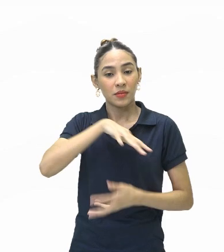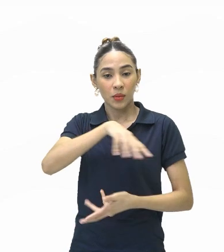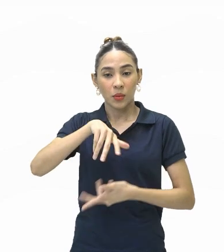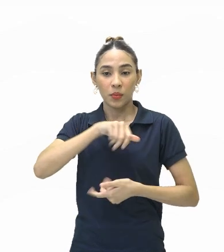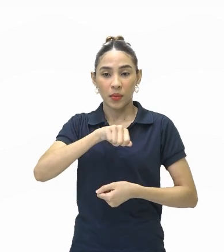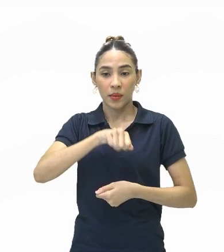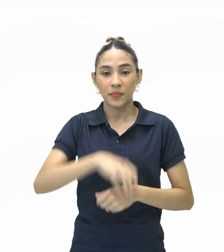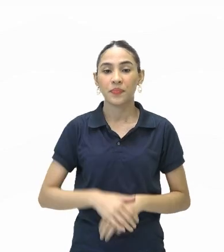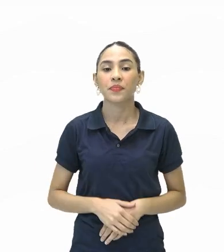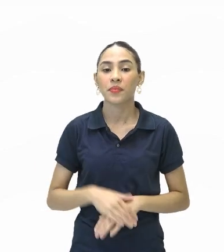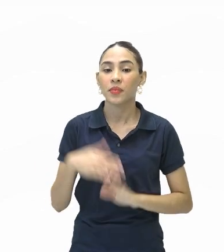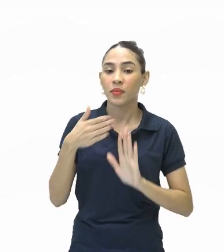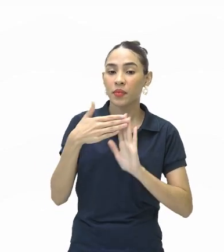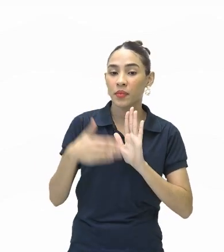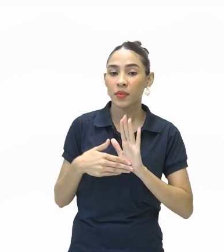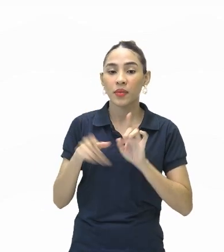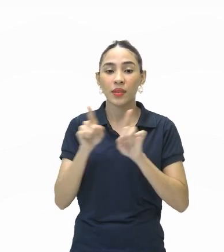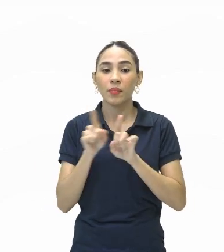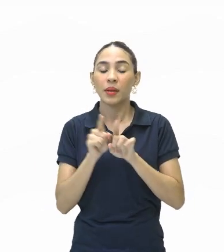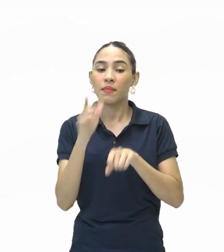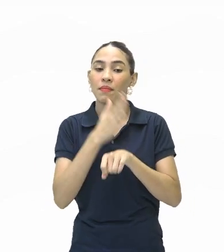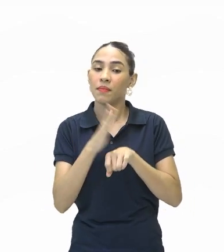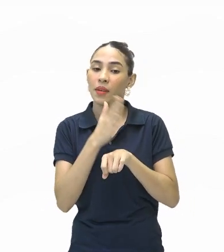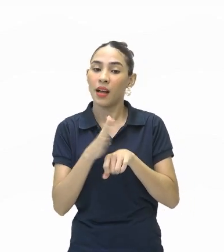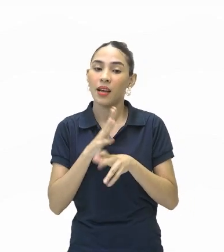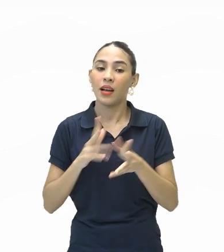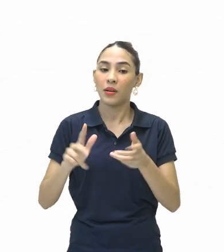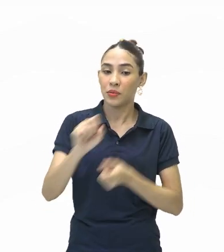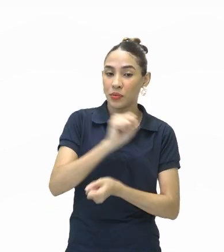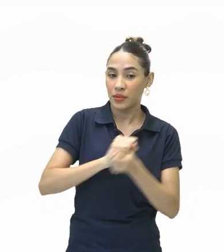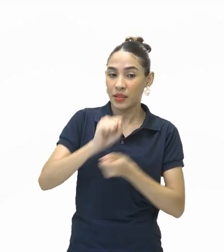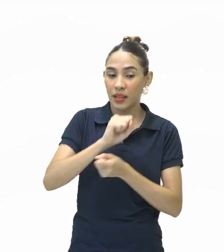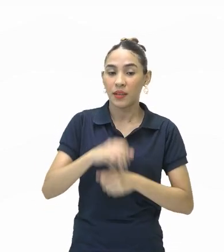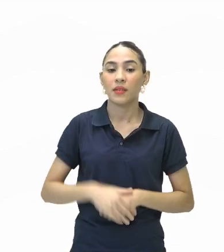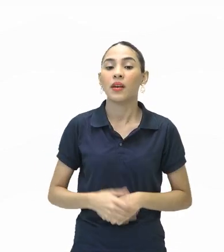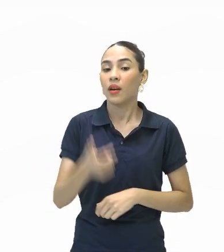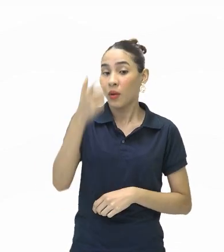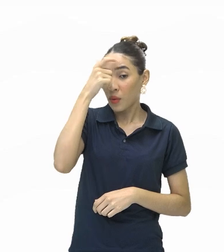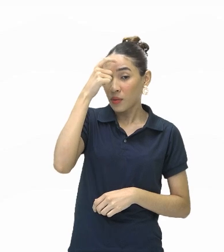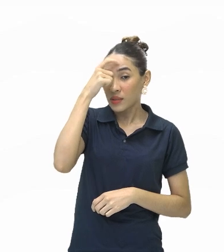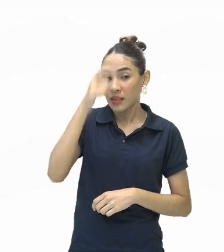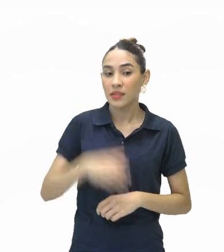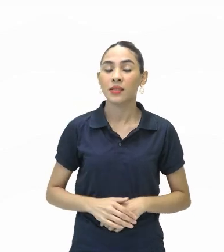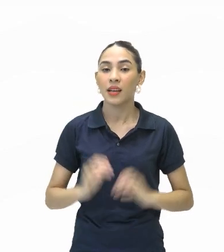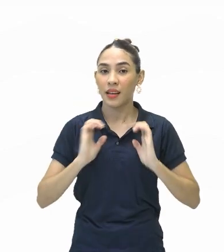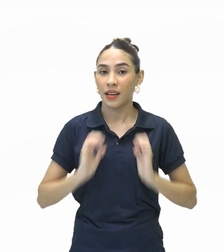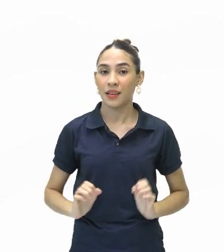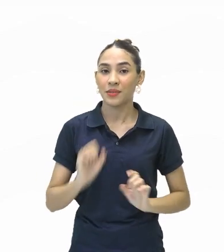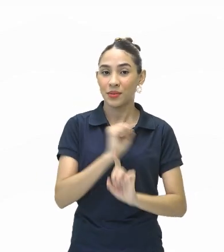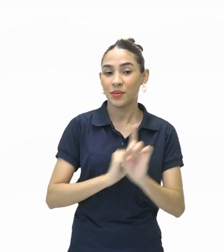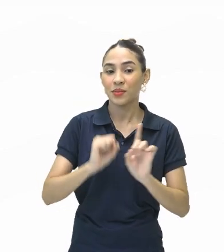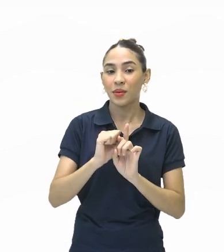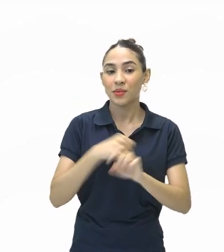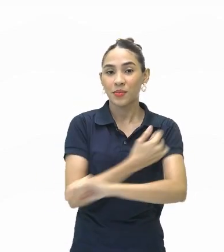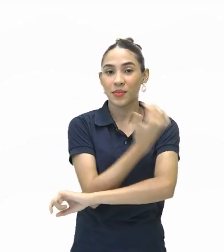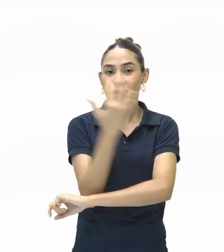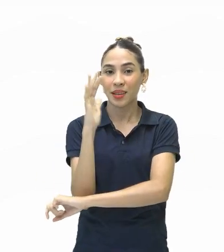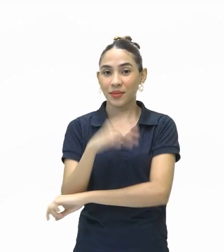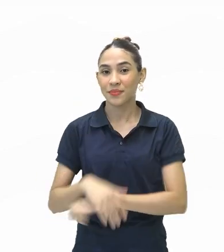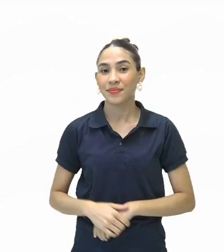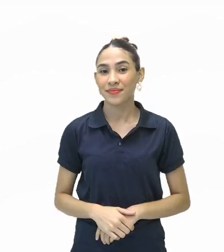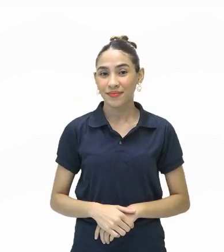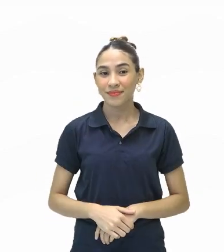global. Proposição de práticas sustentáveis com consciência e ética